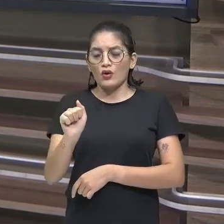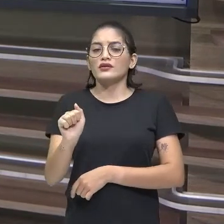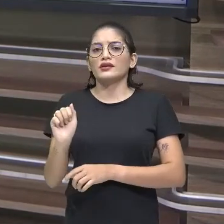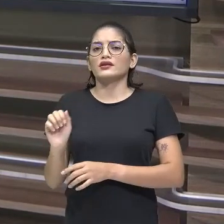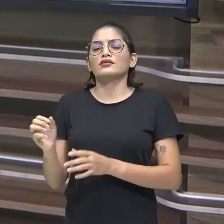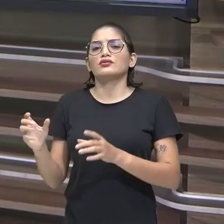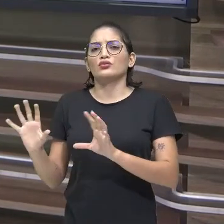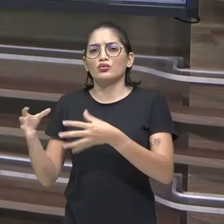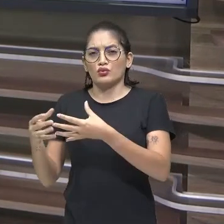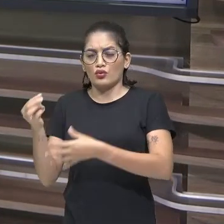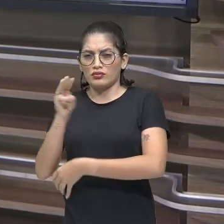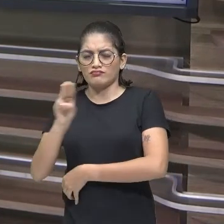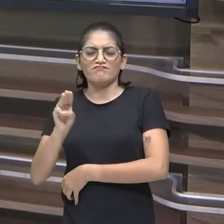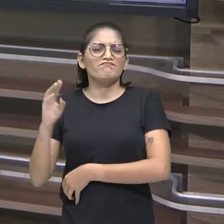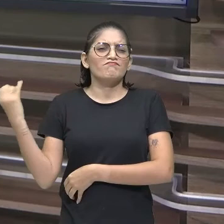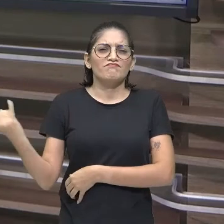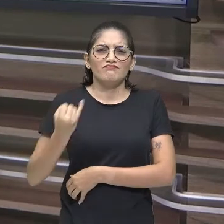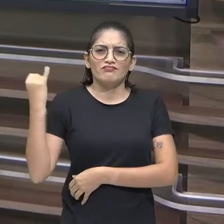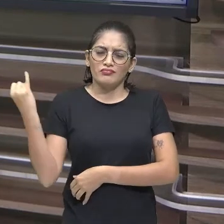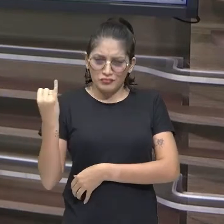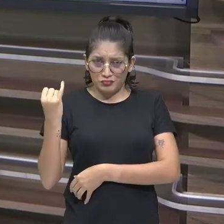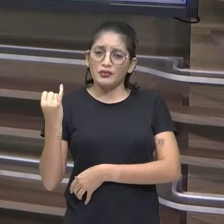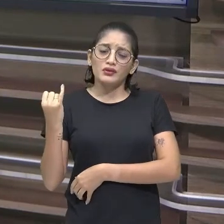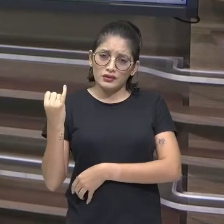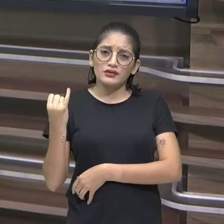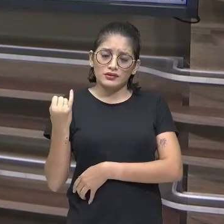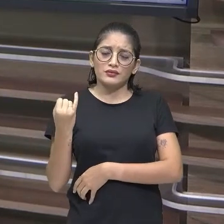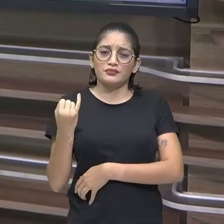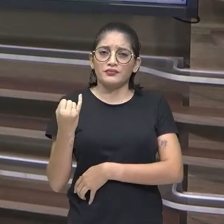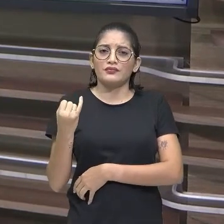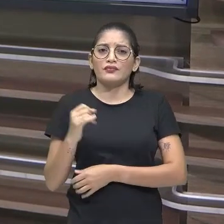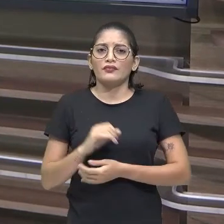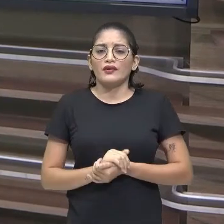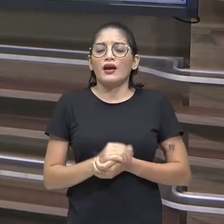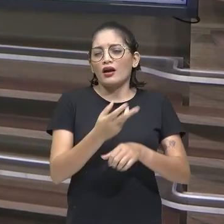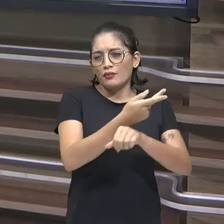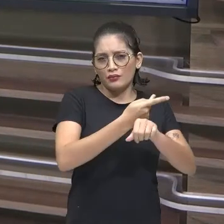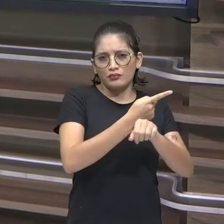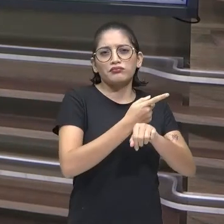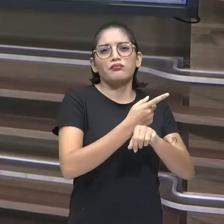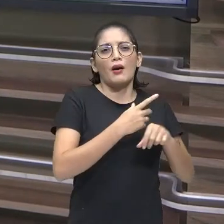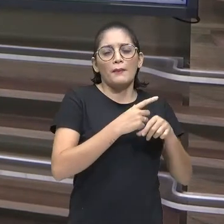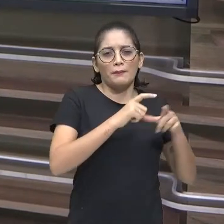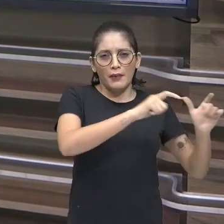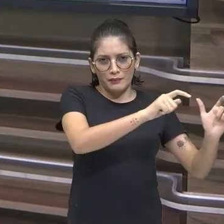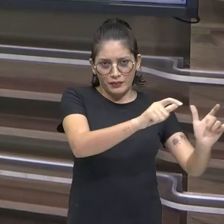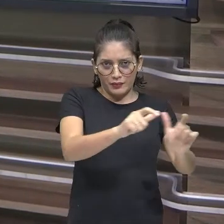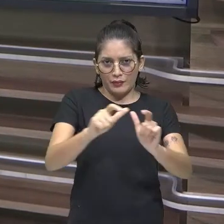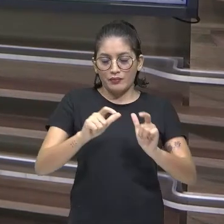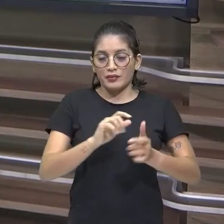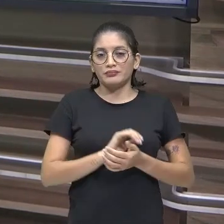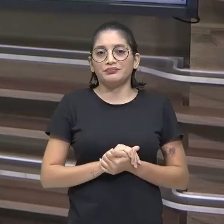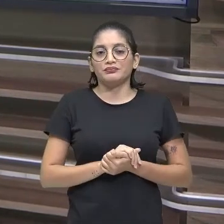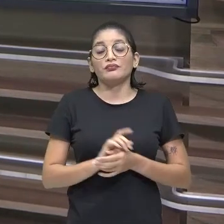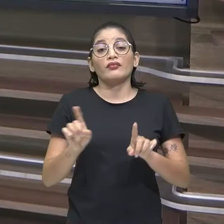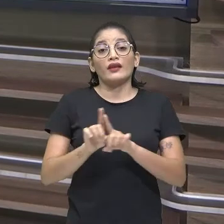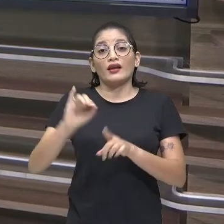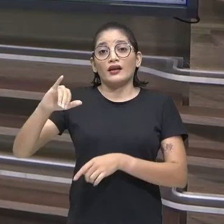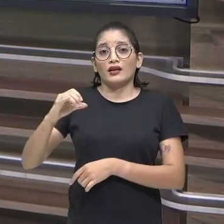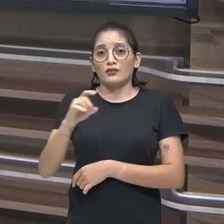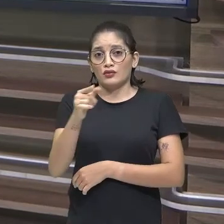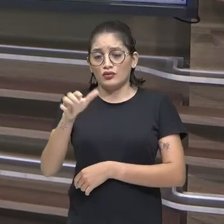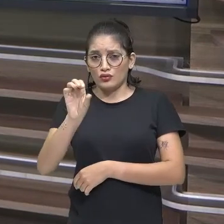essenciais para a expansão territorial para o interior do território. O João